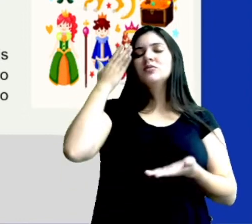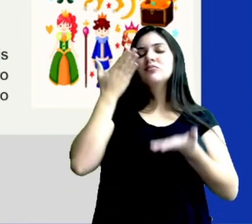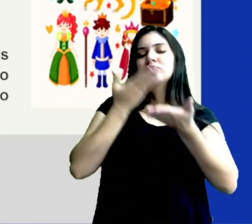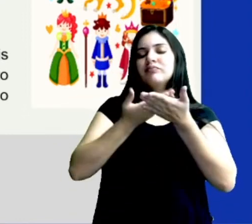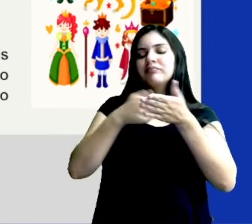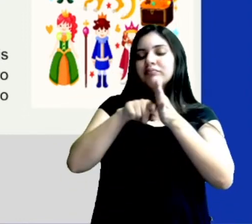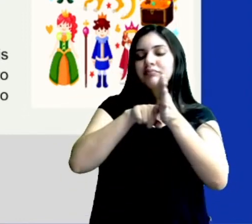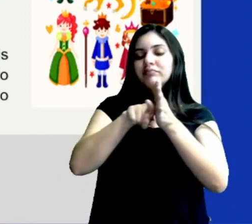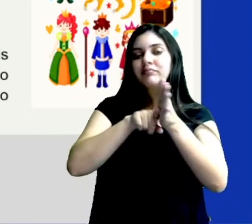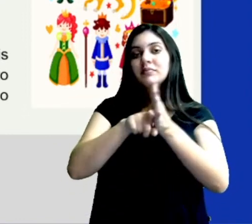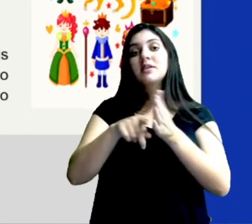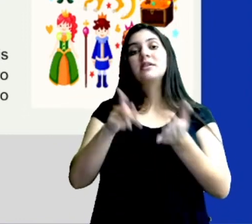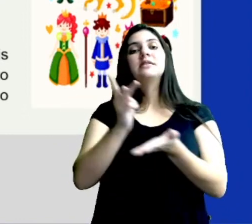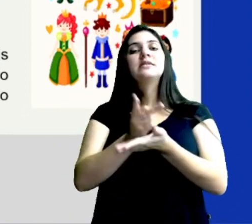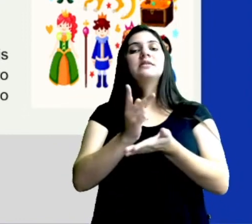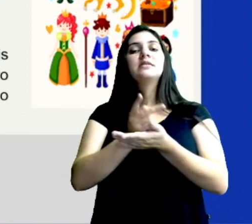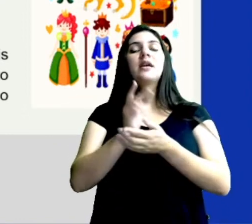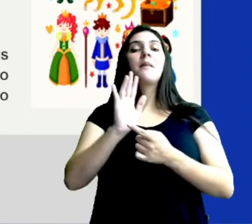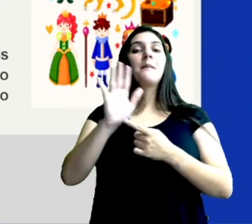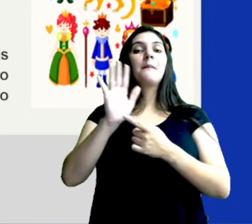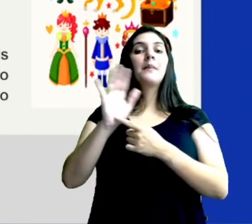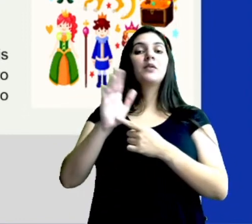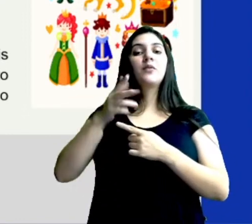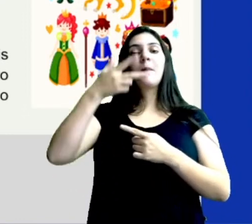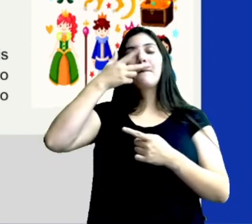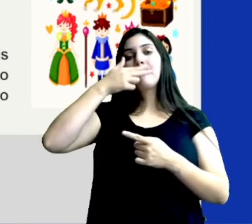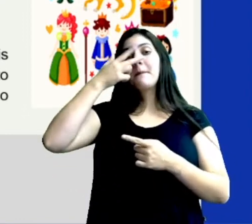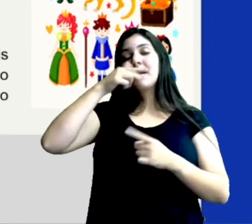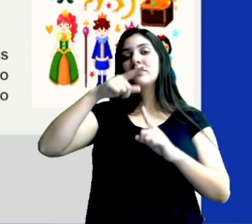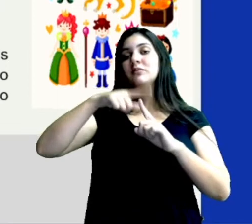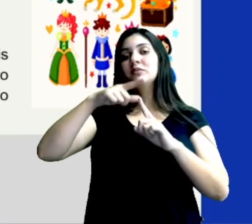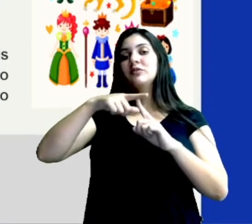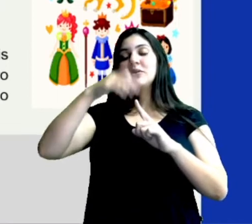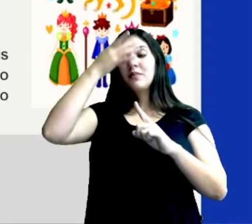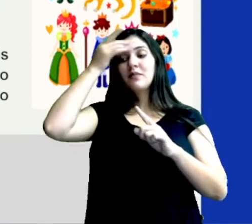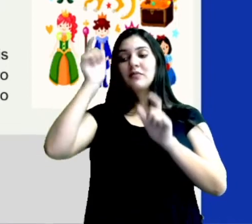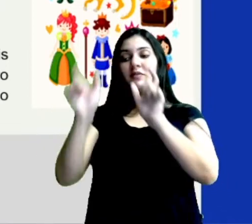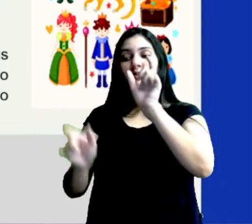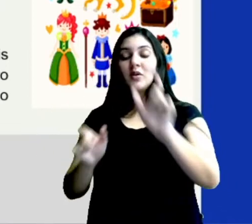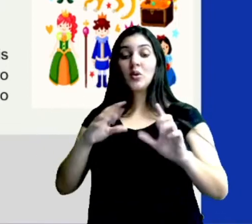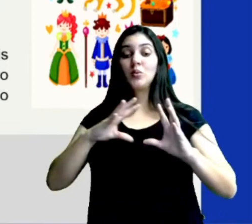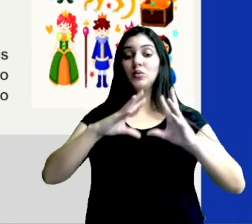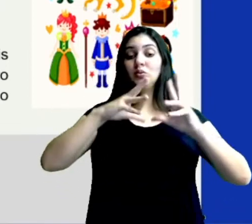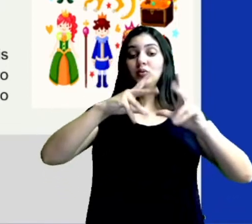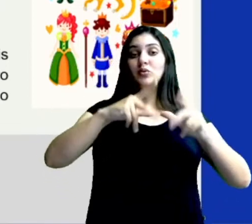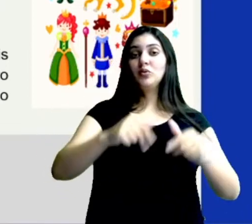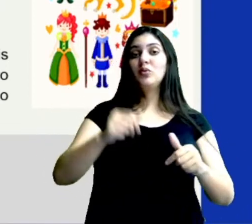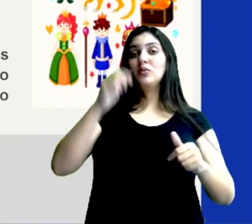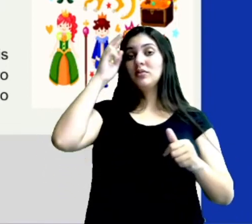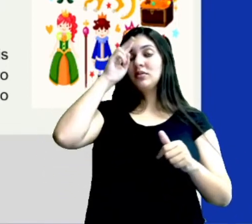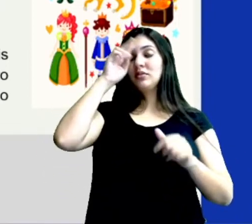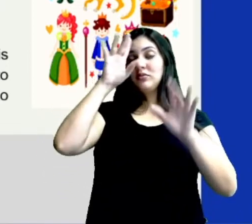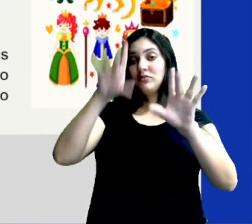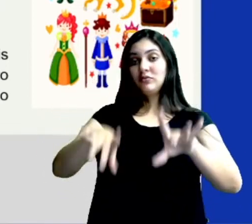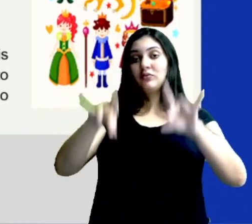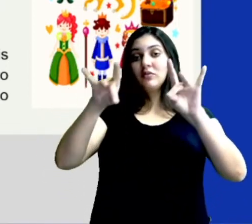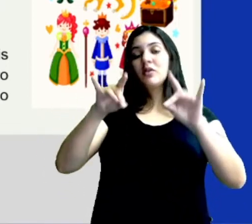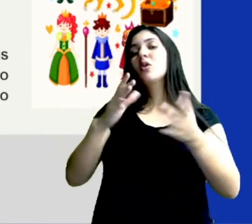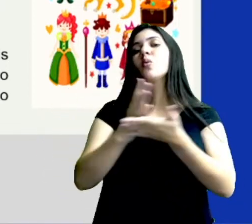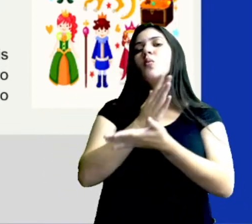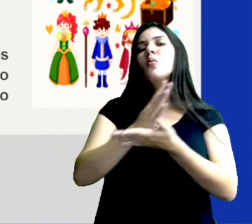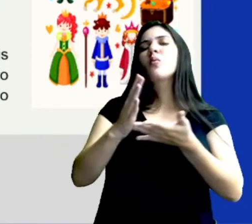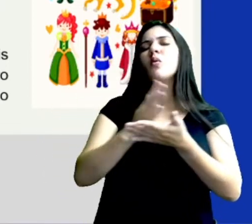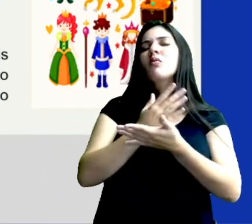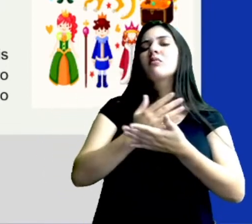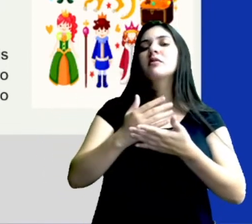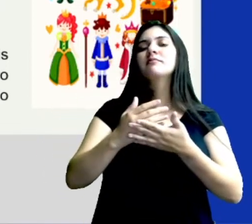normalmente aparecem os mesmos tipos de personagens em todos os contos. Ou seja, gente, qualquer conto que você